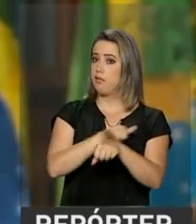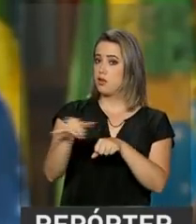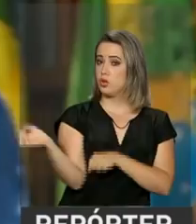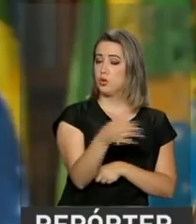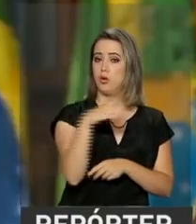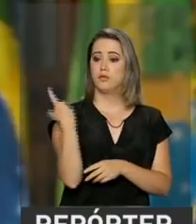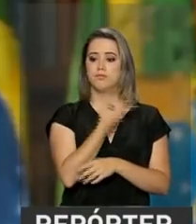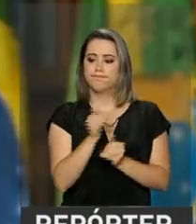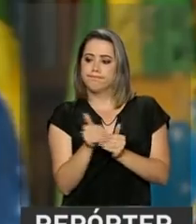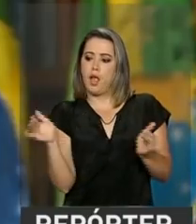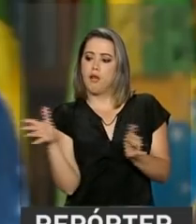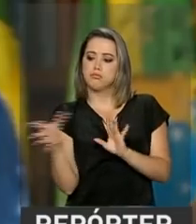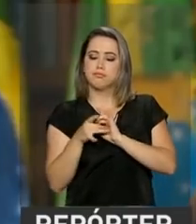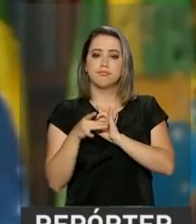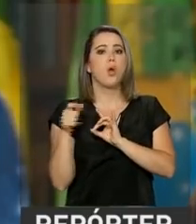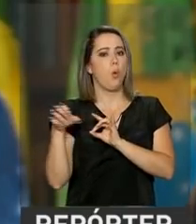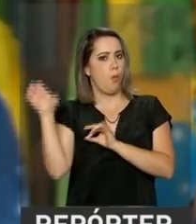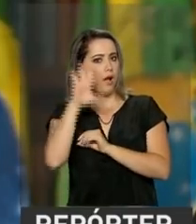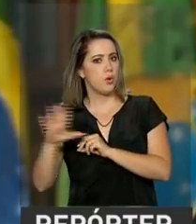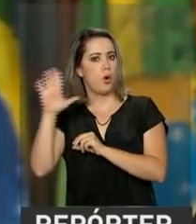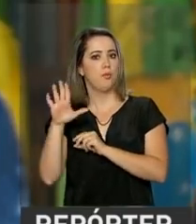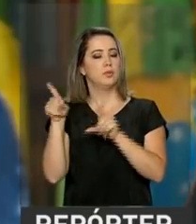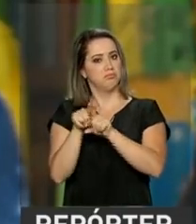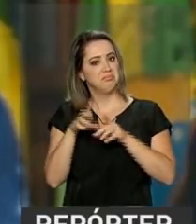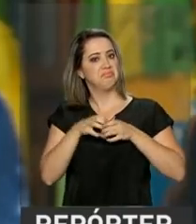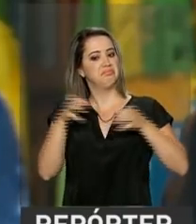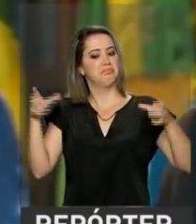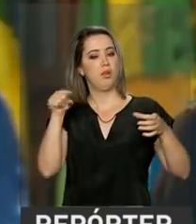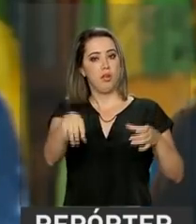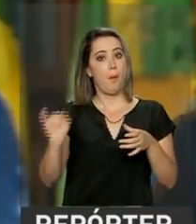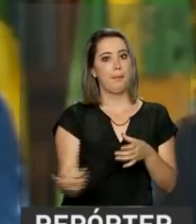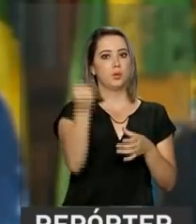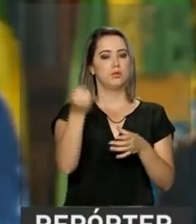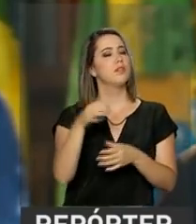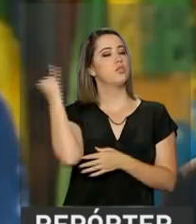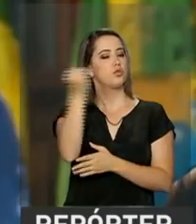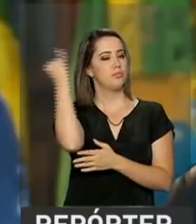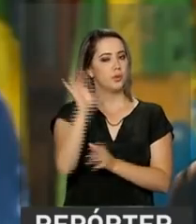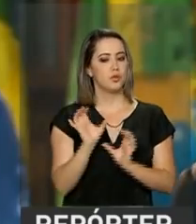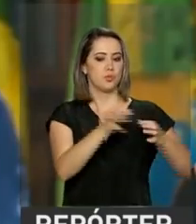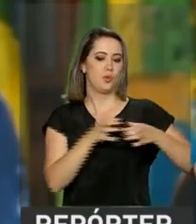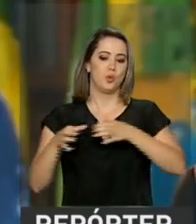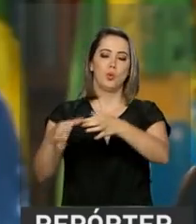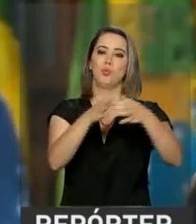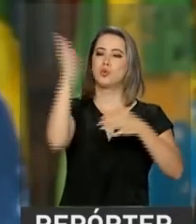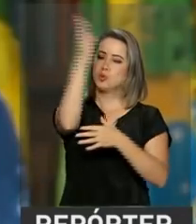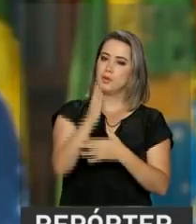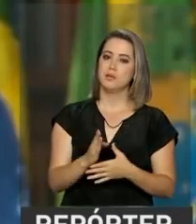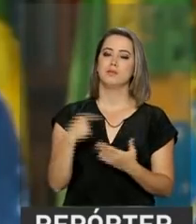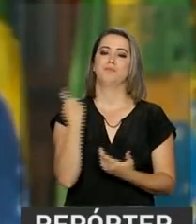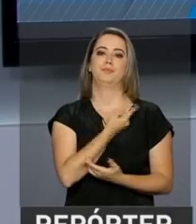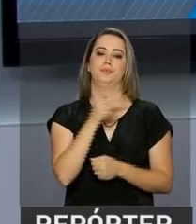ampliar nossos contatos com o mercado europeu, onde existem grandes oportunidades para vários setores produtivos do